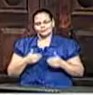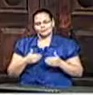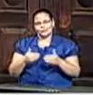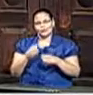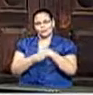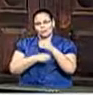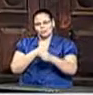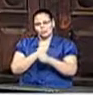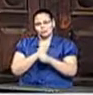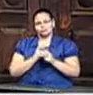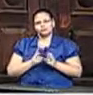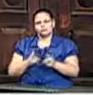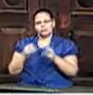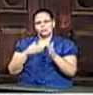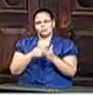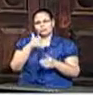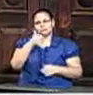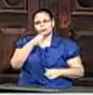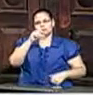ano de 94.